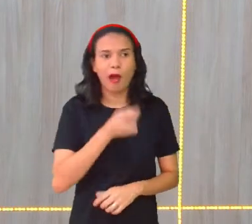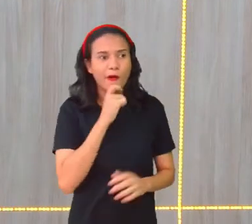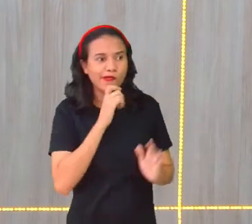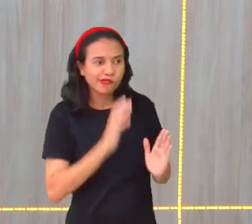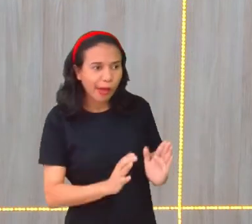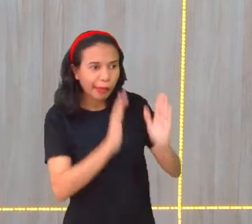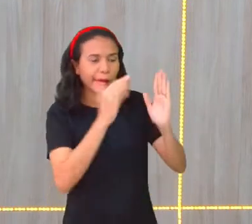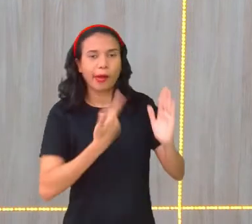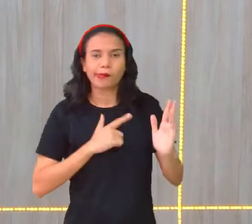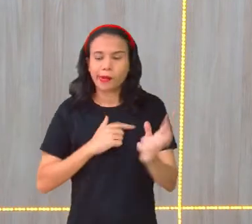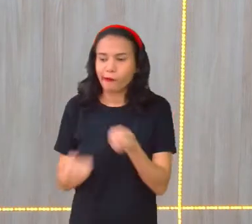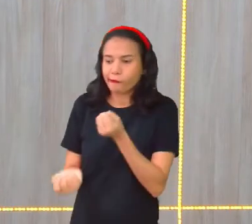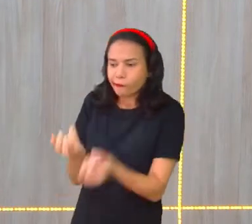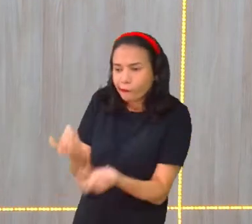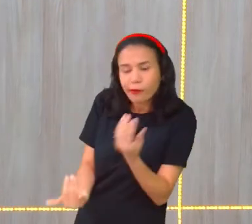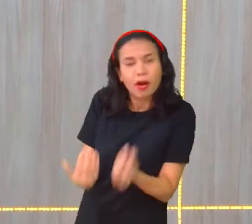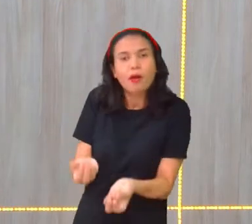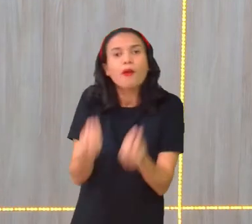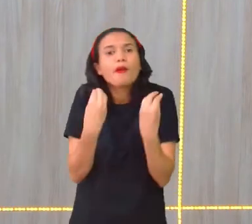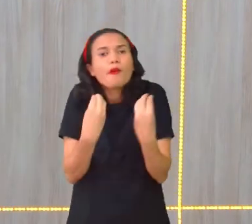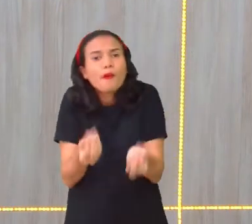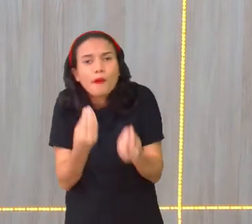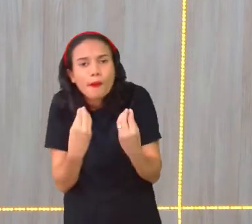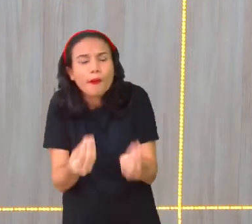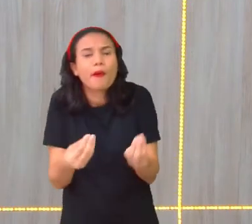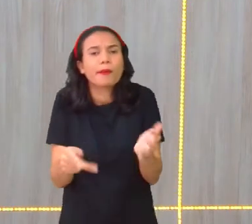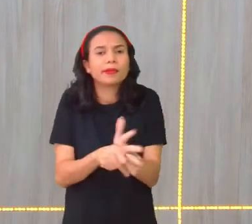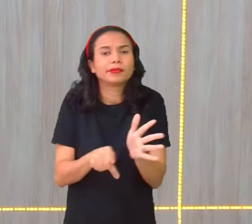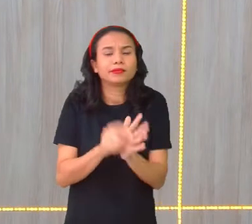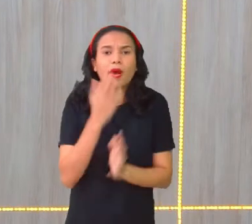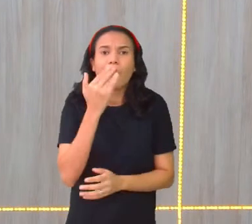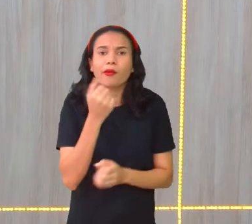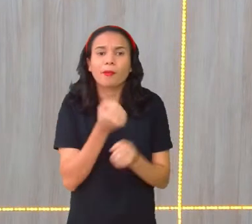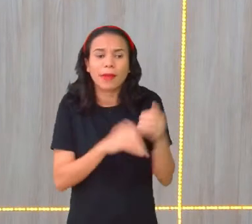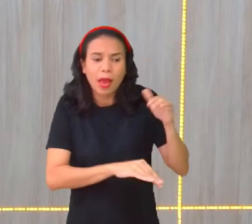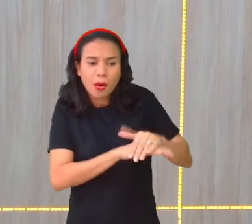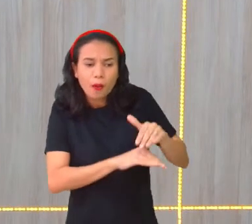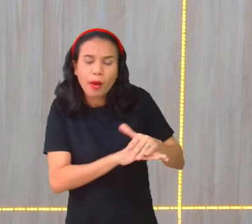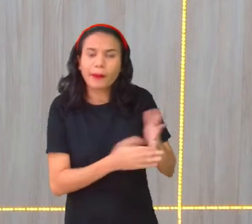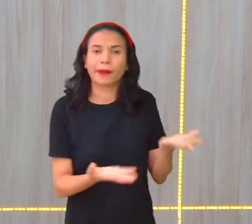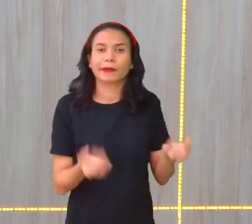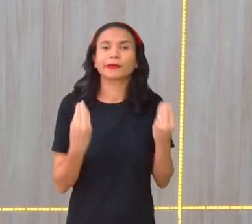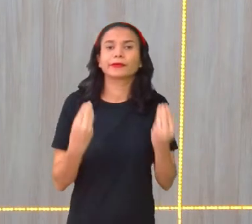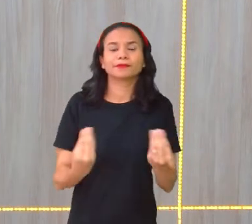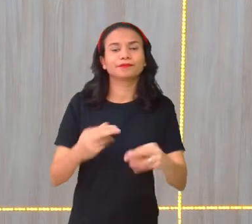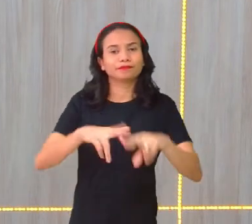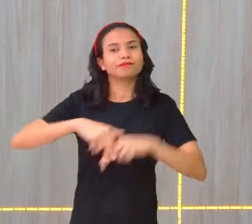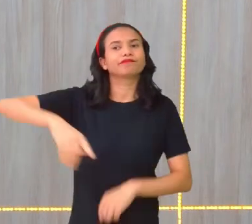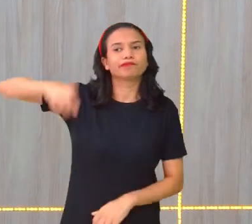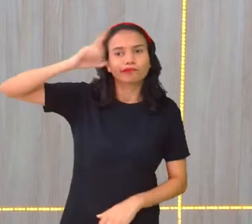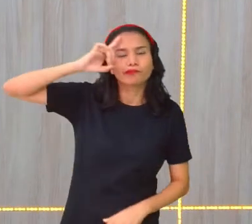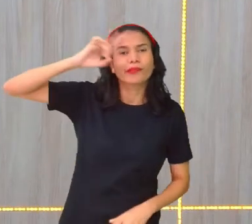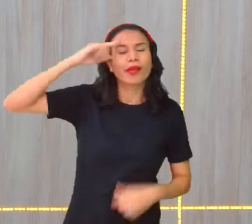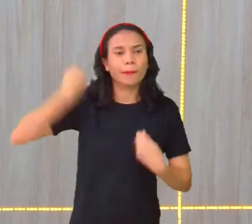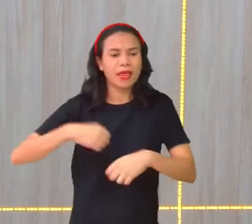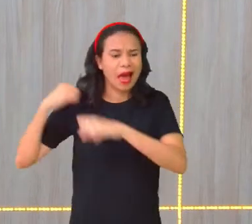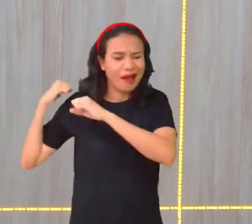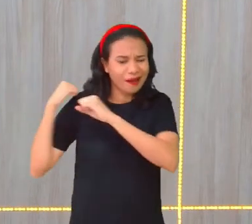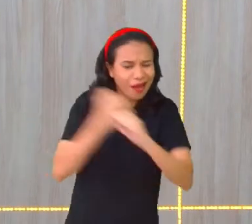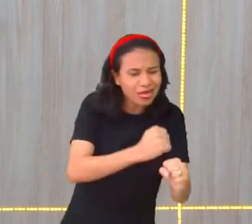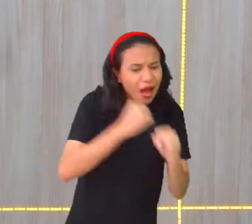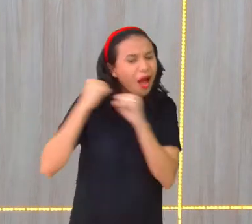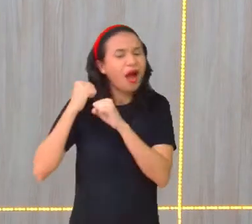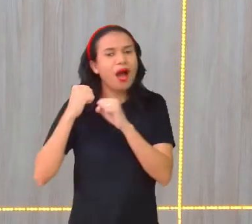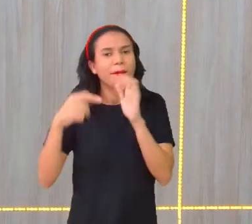tinha fogão, né? Como é que ia deixar os alimentos conservados? Então, todo dia tinha que sair para caçar alguma coisa